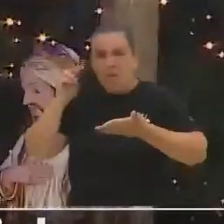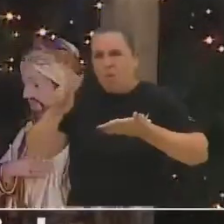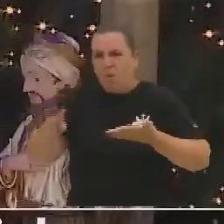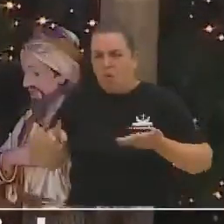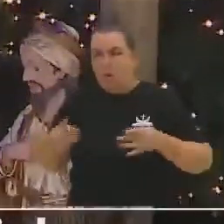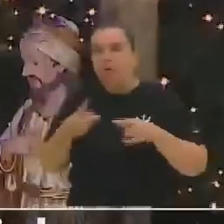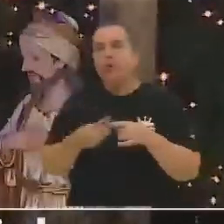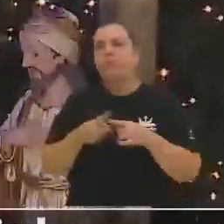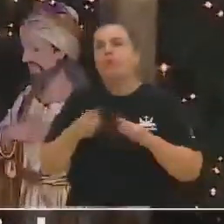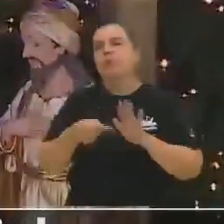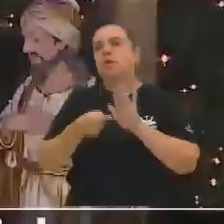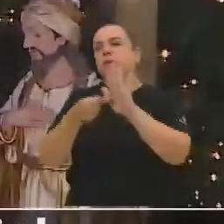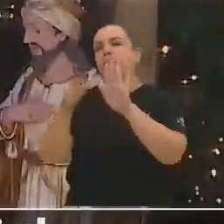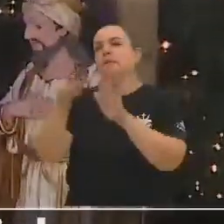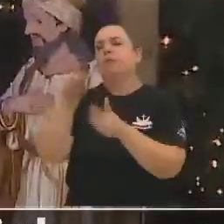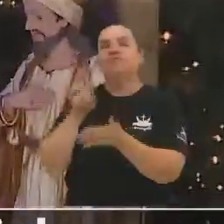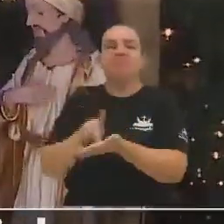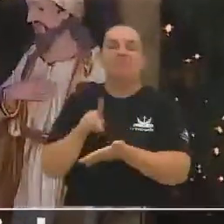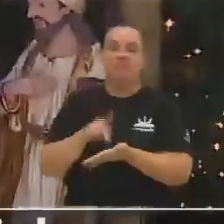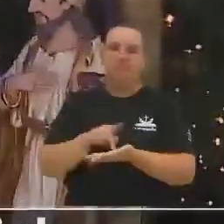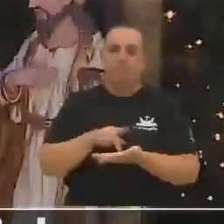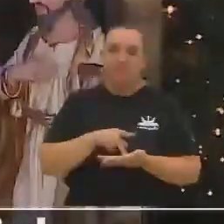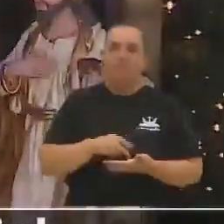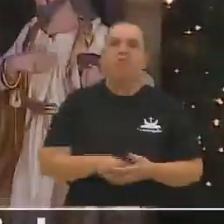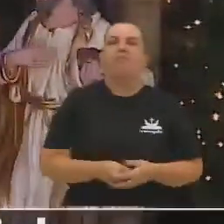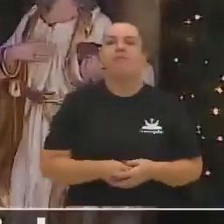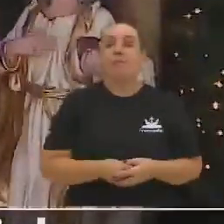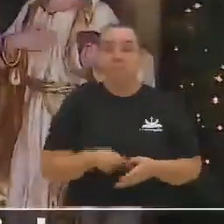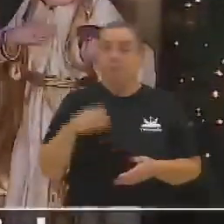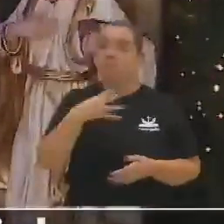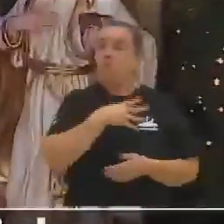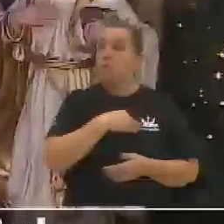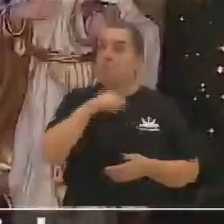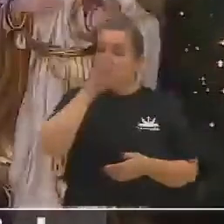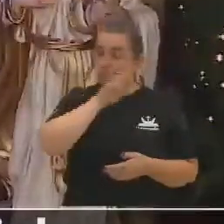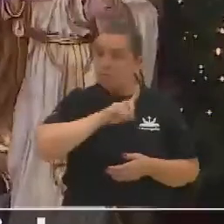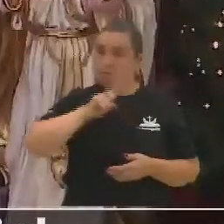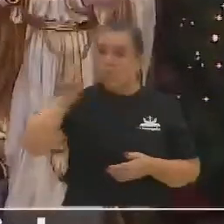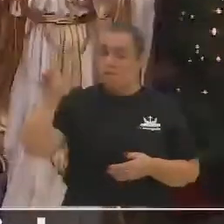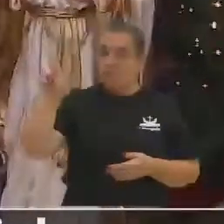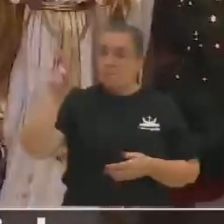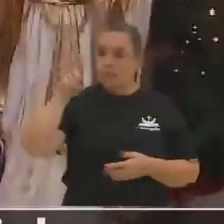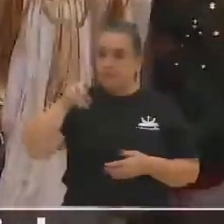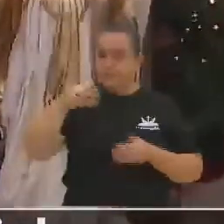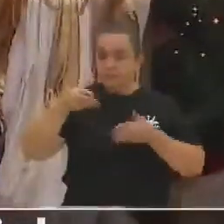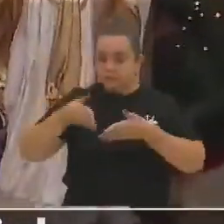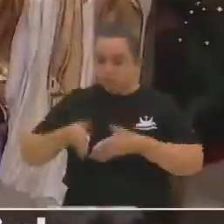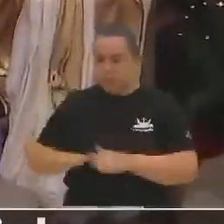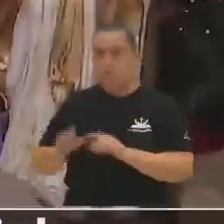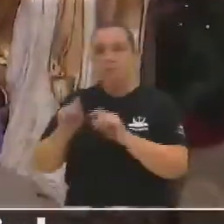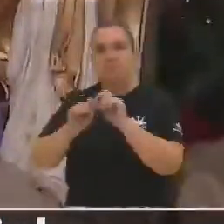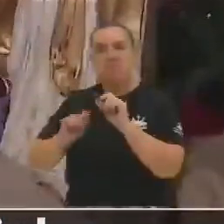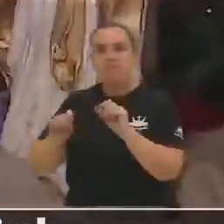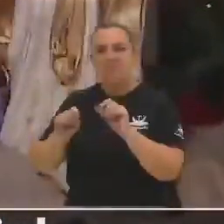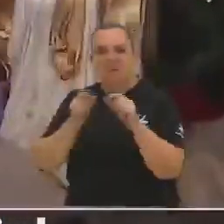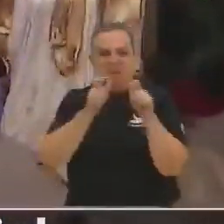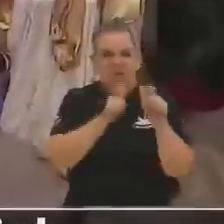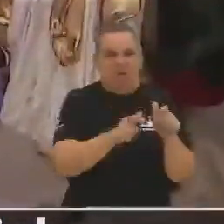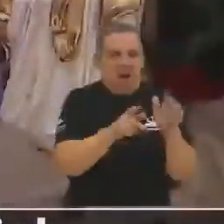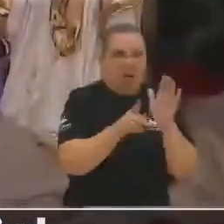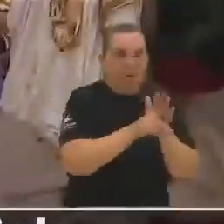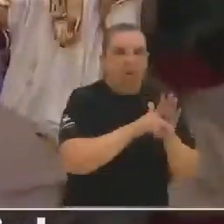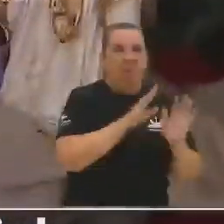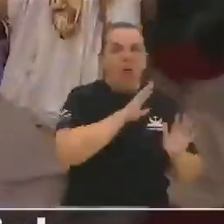porque traz para nós a verdade de que o Filho de Deus nasceu em um curral onde se criam animais. É ou